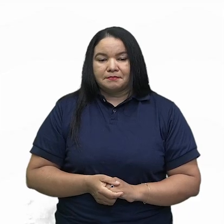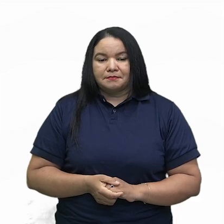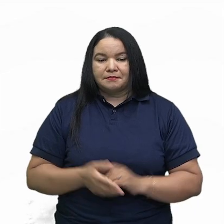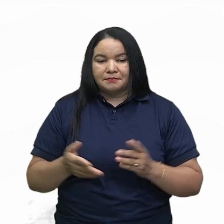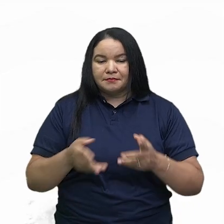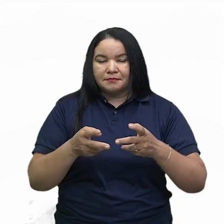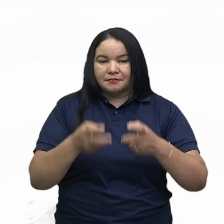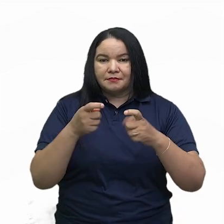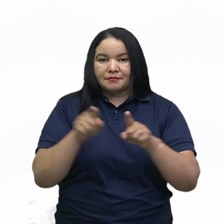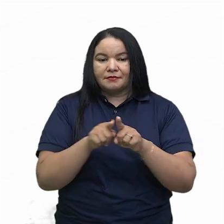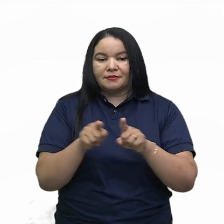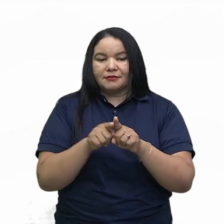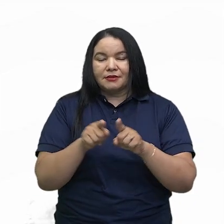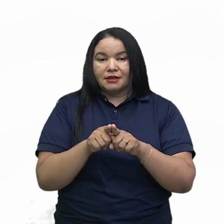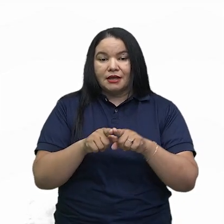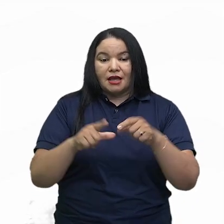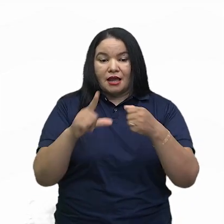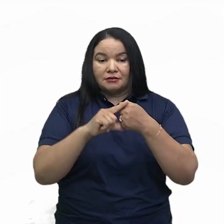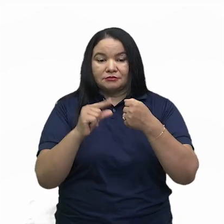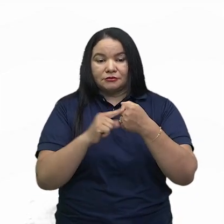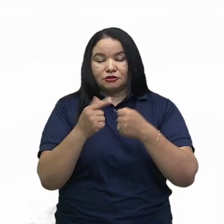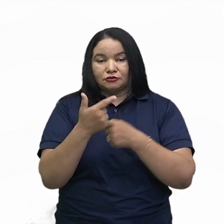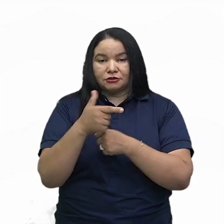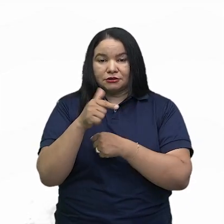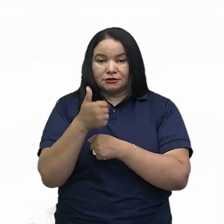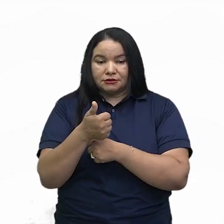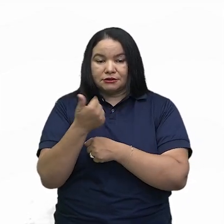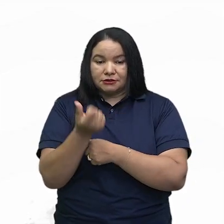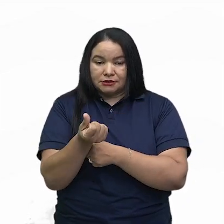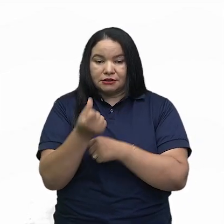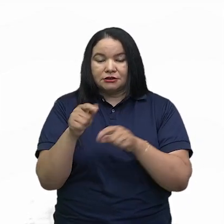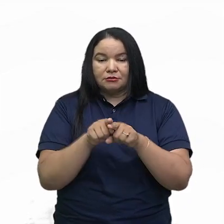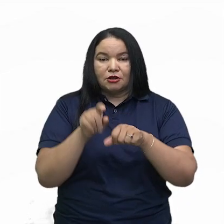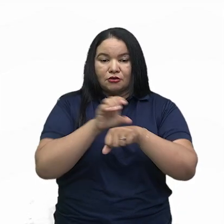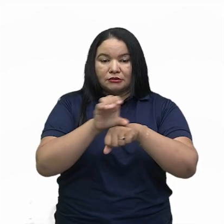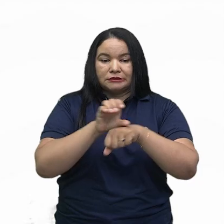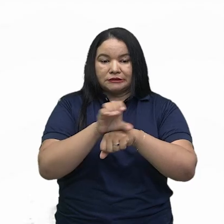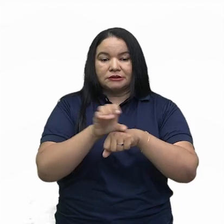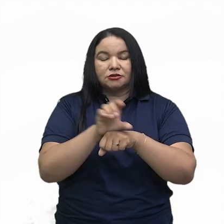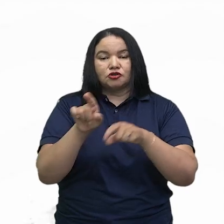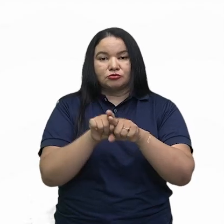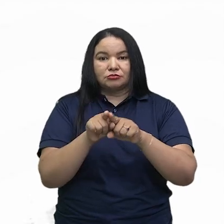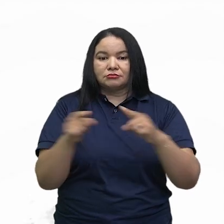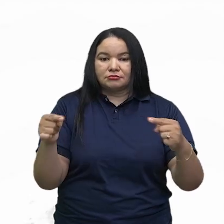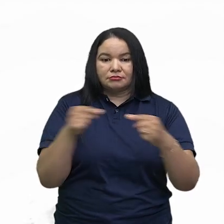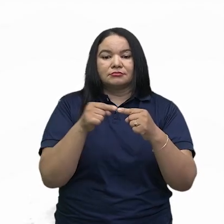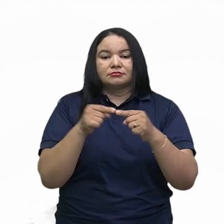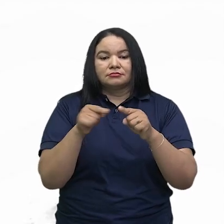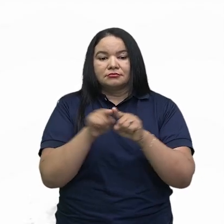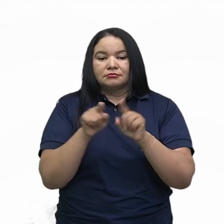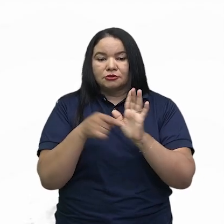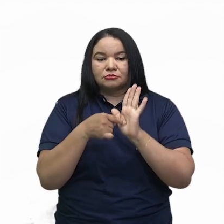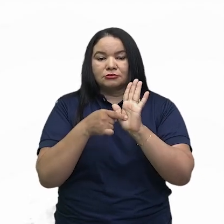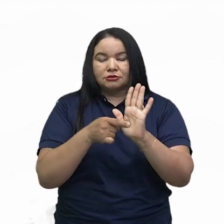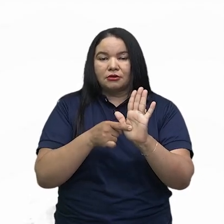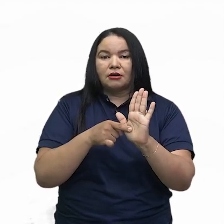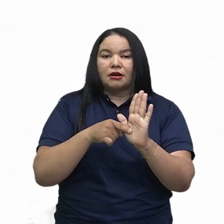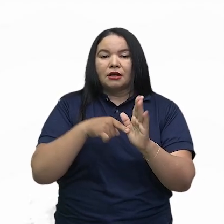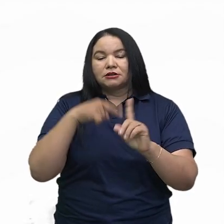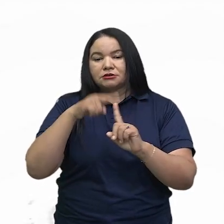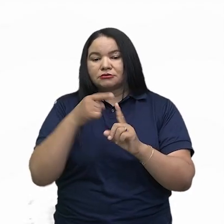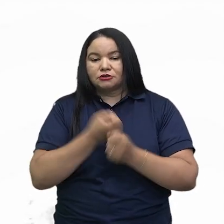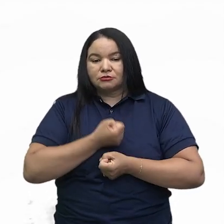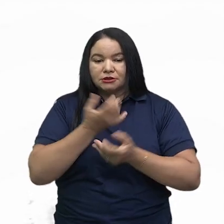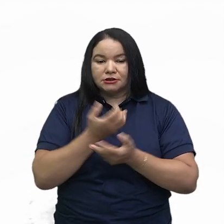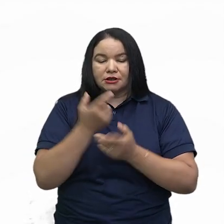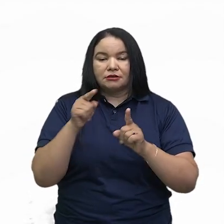Então, vamos perceber que temos o artigo 216 da Constituição Federal que ampara tudo isso, trazendo as formas de